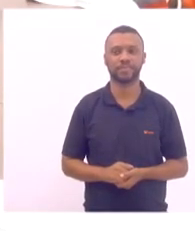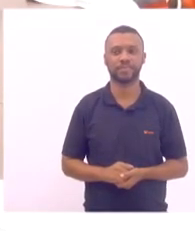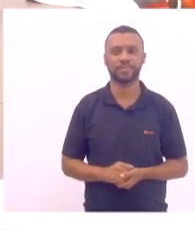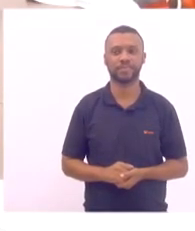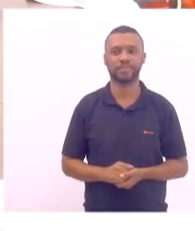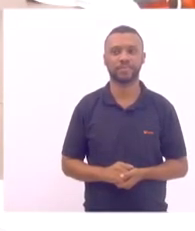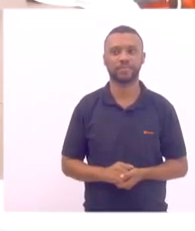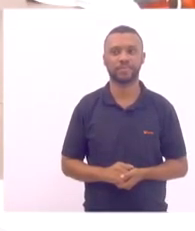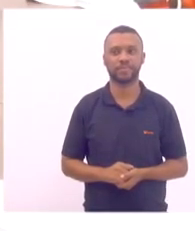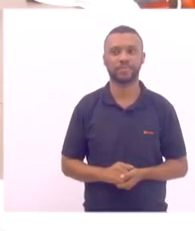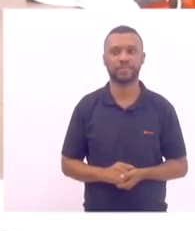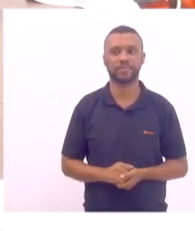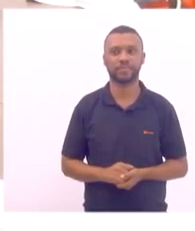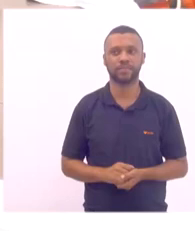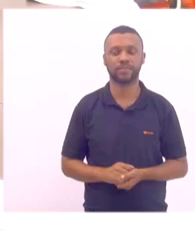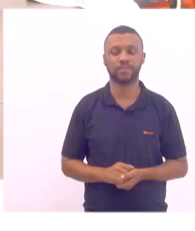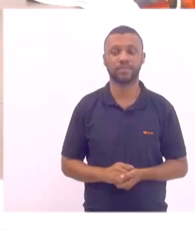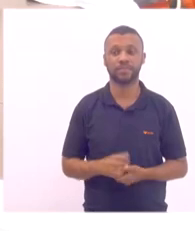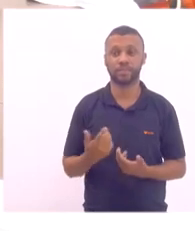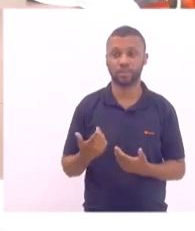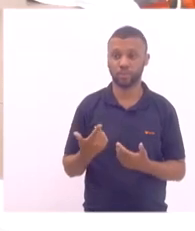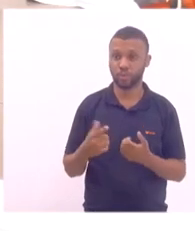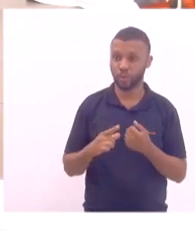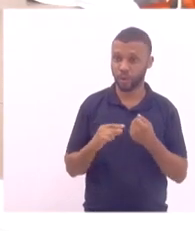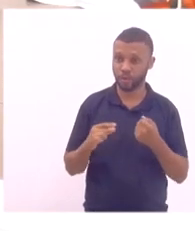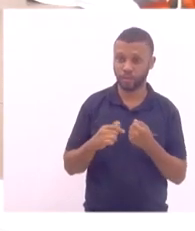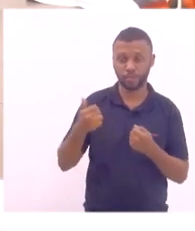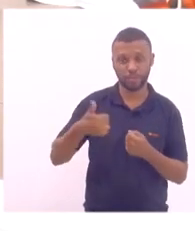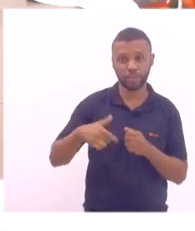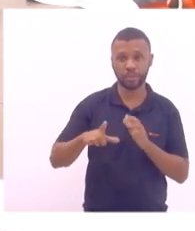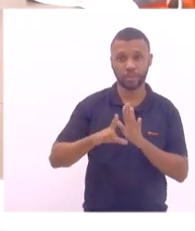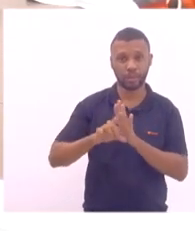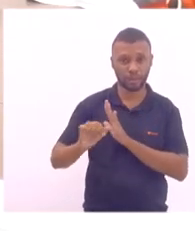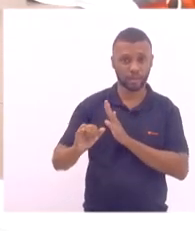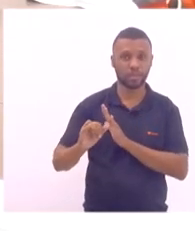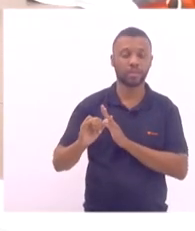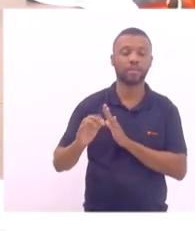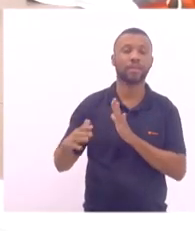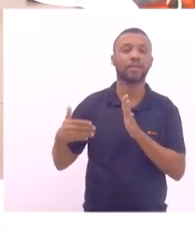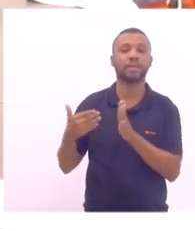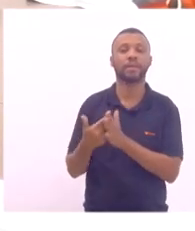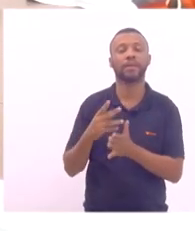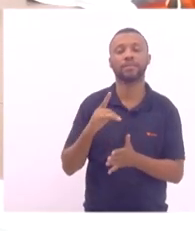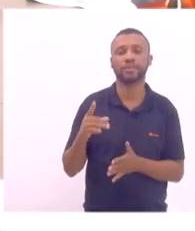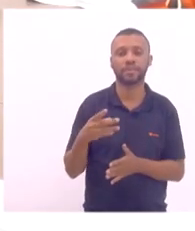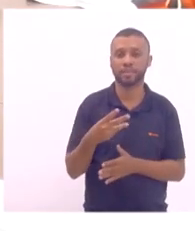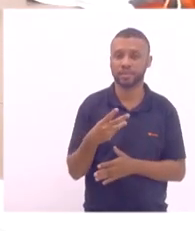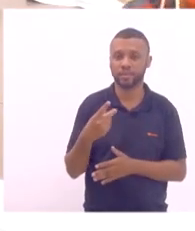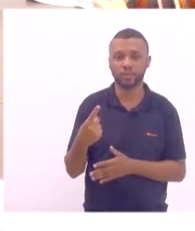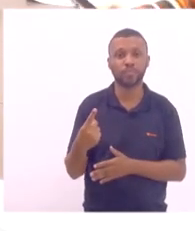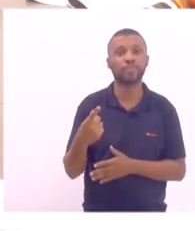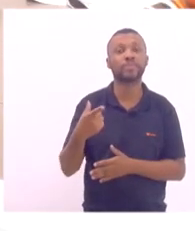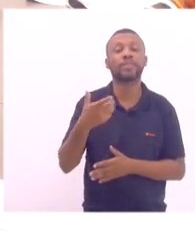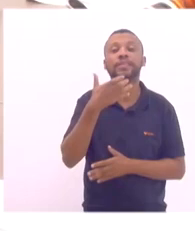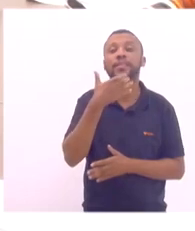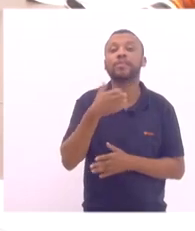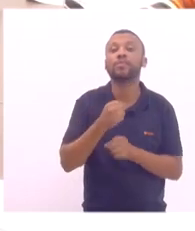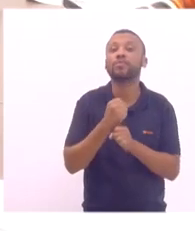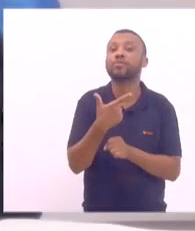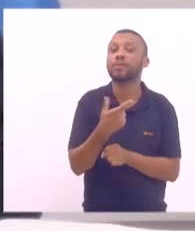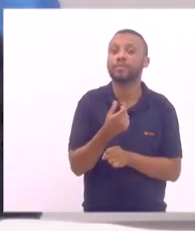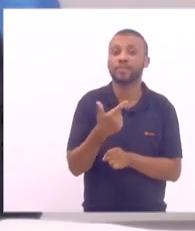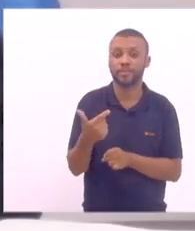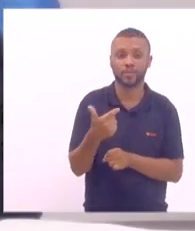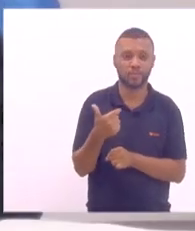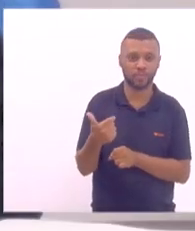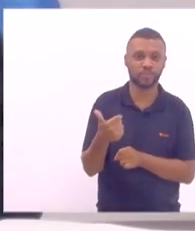Luiz, está dizendo que o artigo 1º da lei ela vai até 31 de dezembro de 21. Vossa Excelência falou que tem o